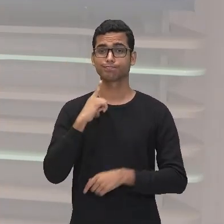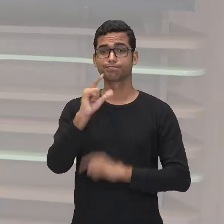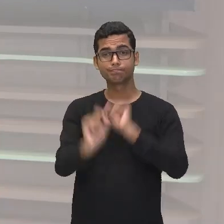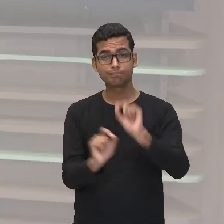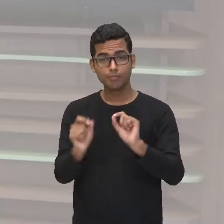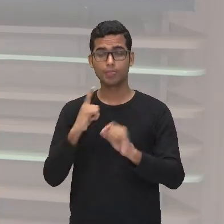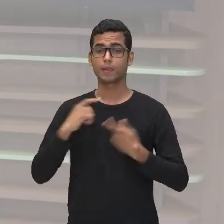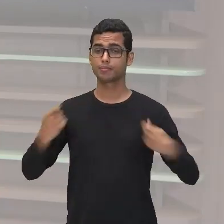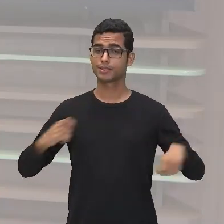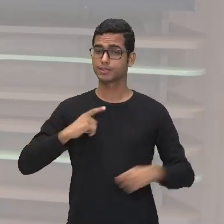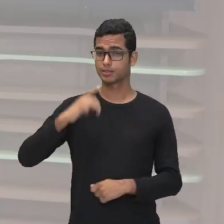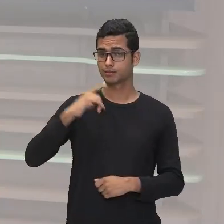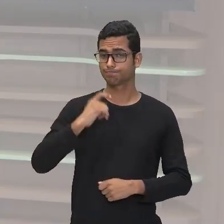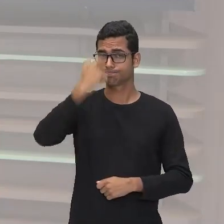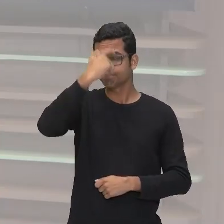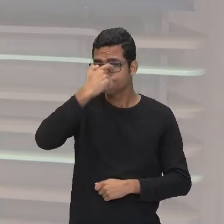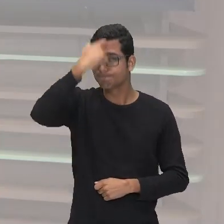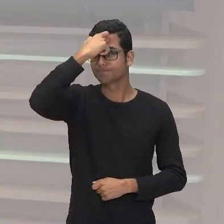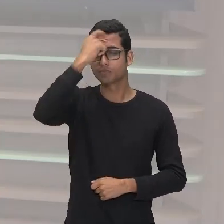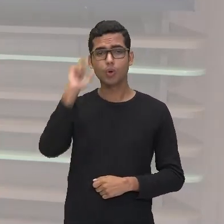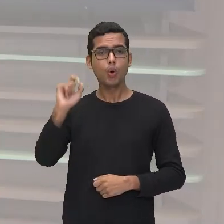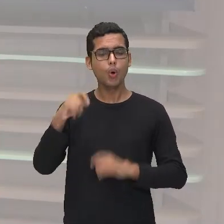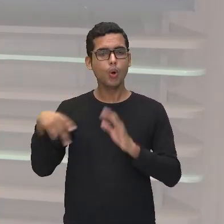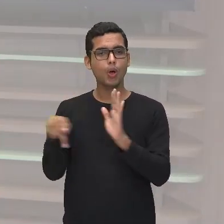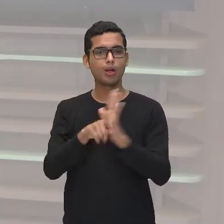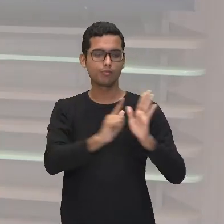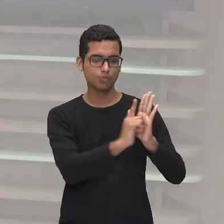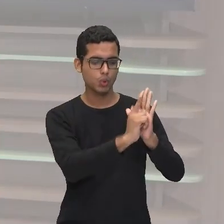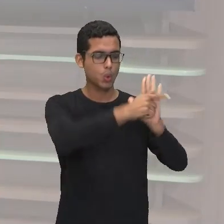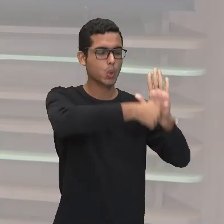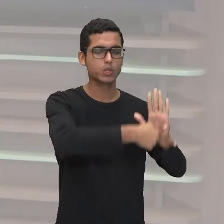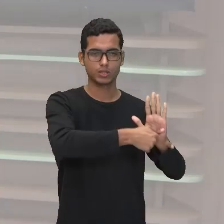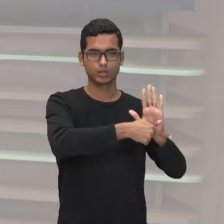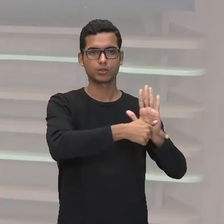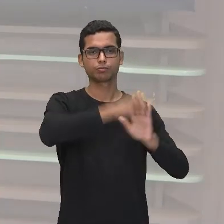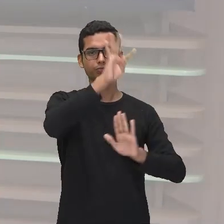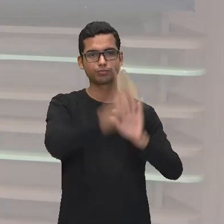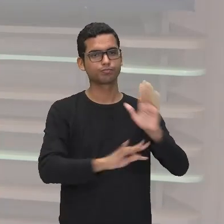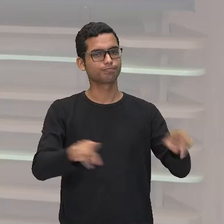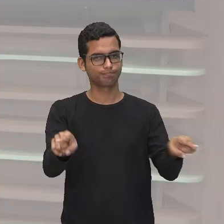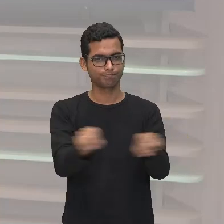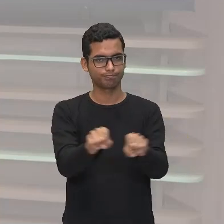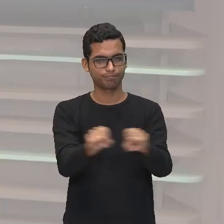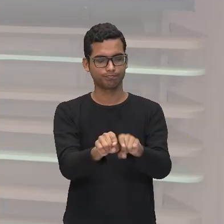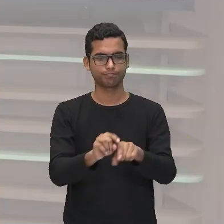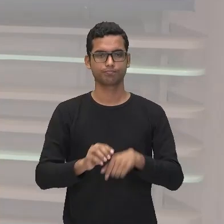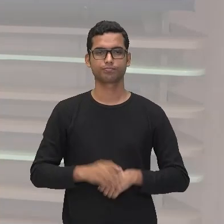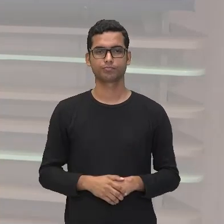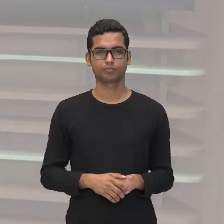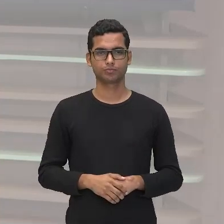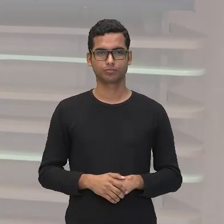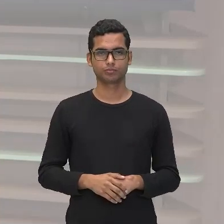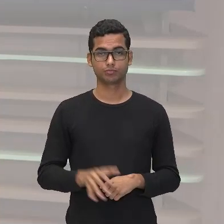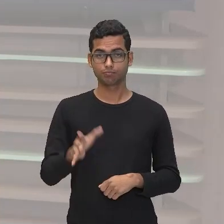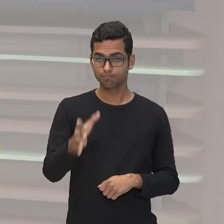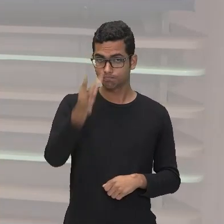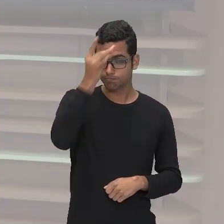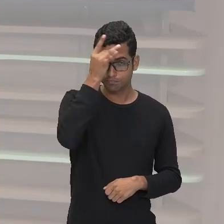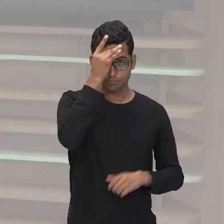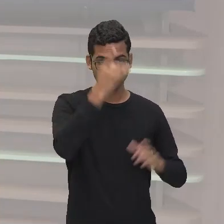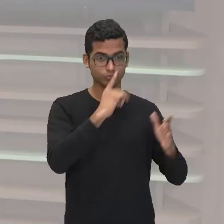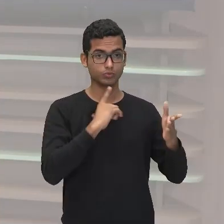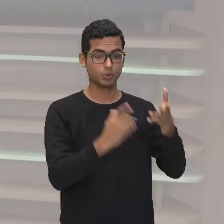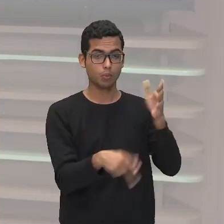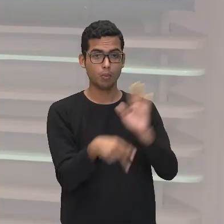de saber que o poema é um gênero textual, certo? Nunca esqueça, o poema,